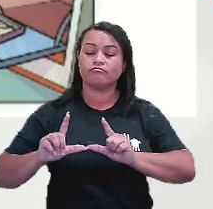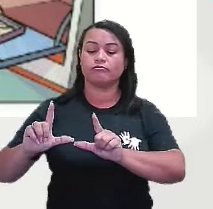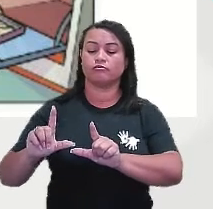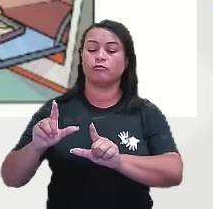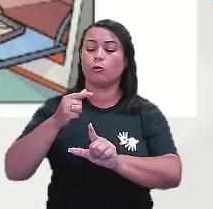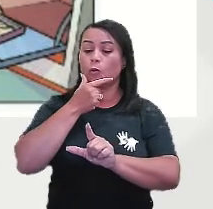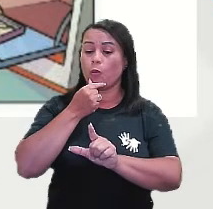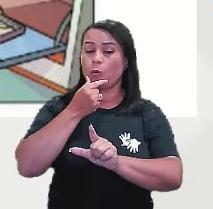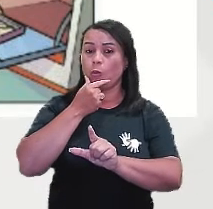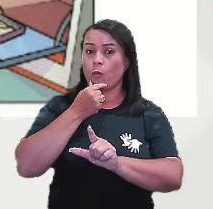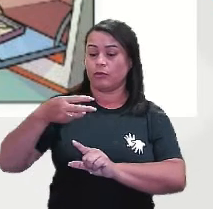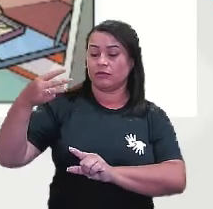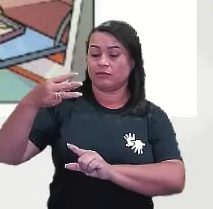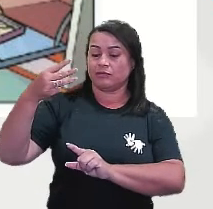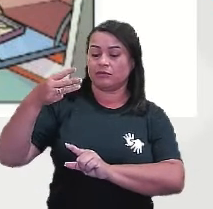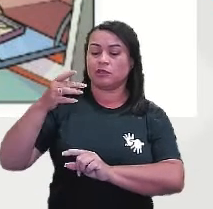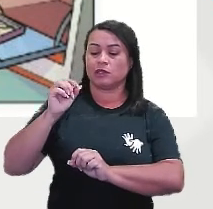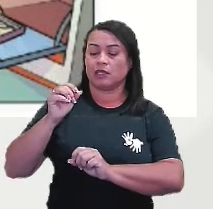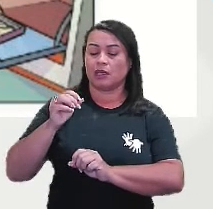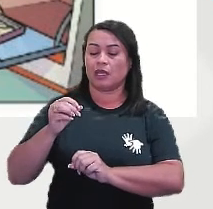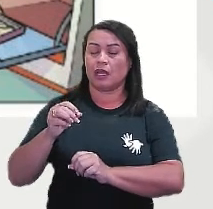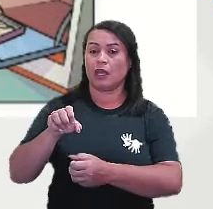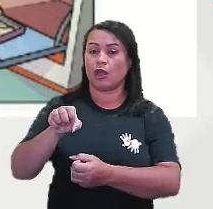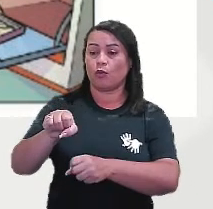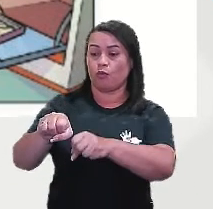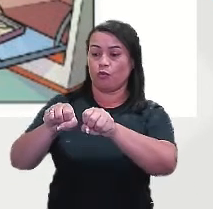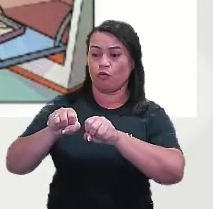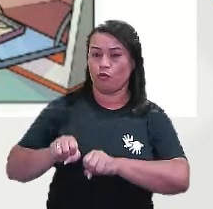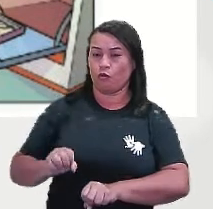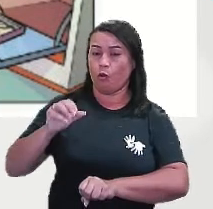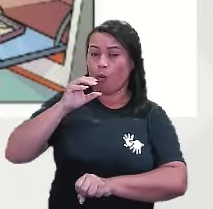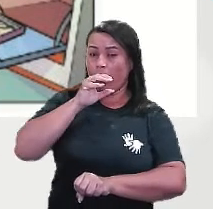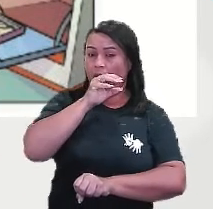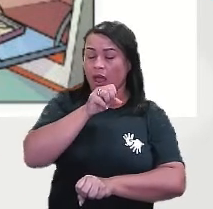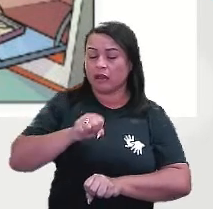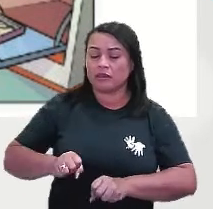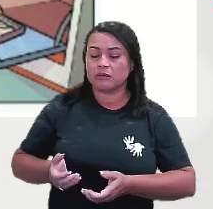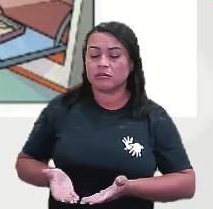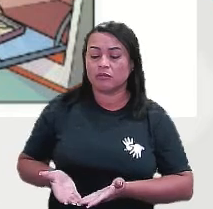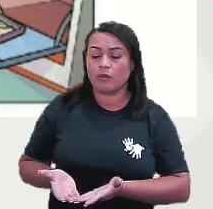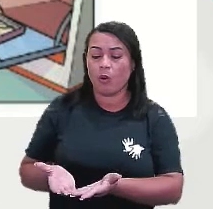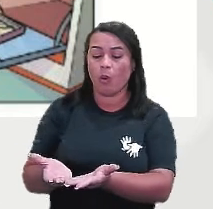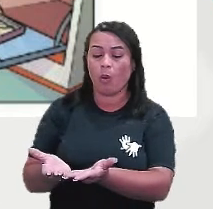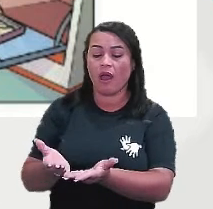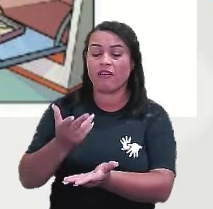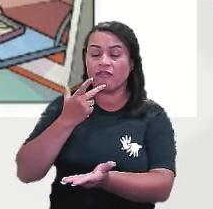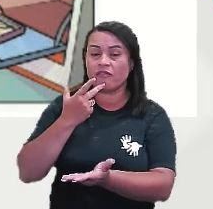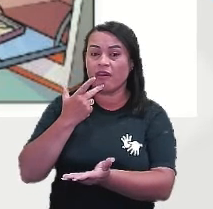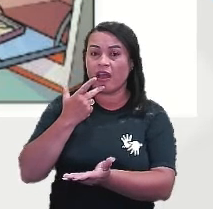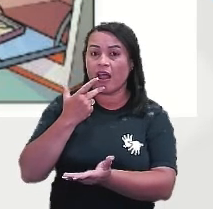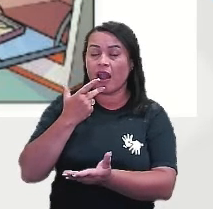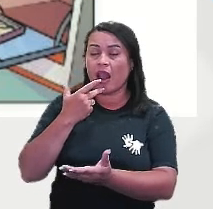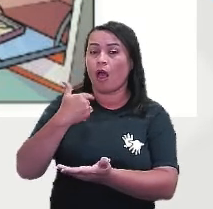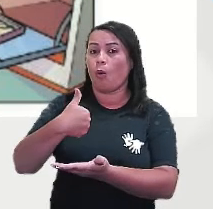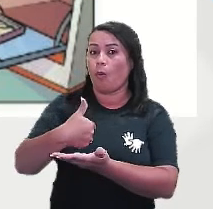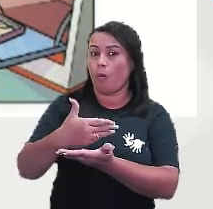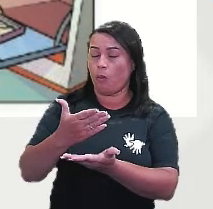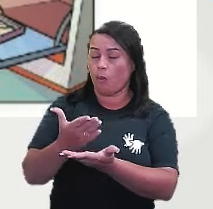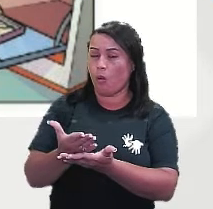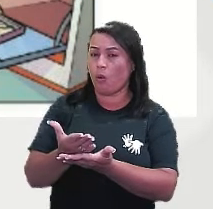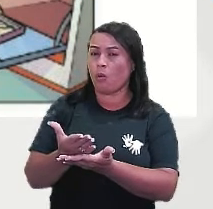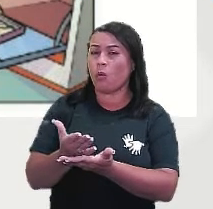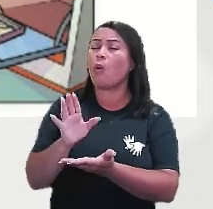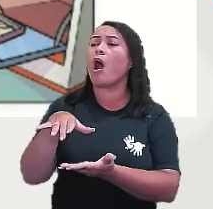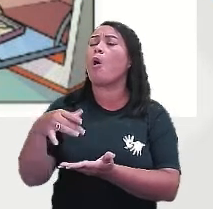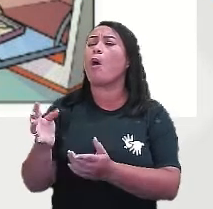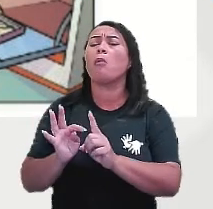um homem, já no forno, ali com a bandeja para botar no forno, e ele diz assim, a torta deve ser assada. A que medida